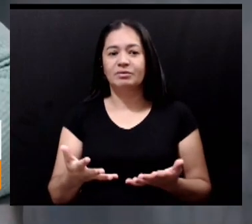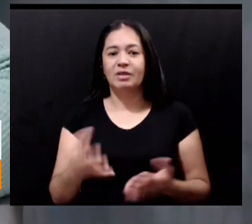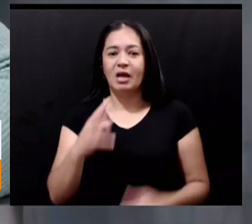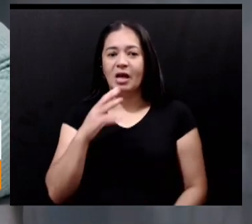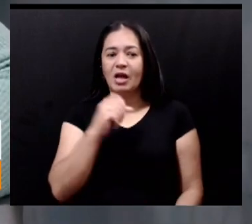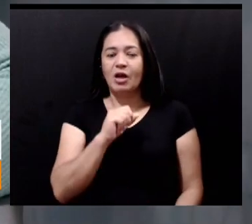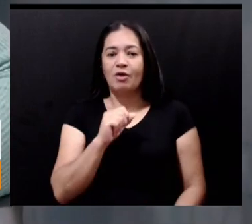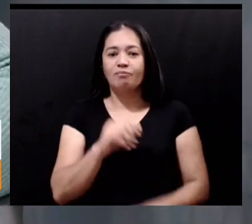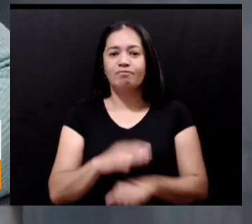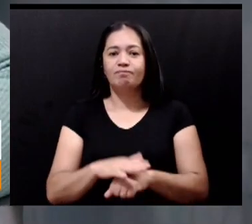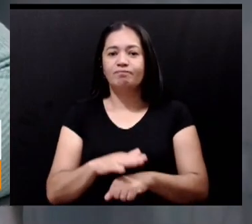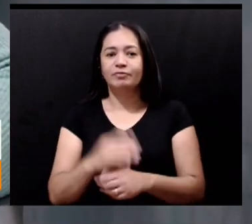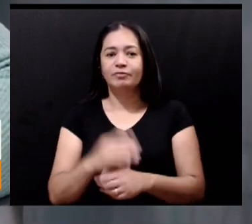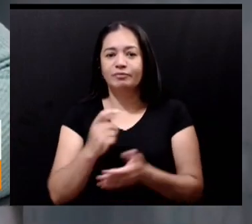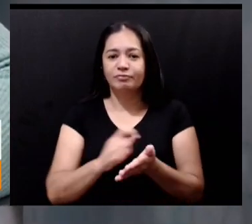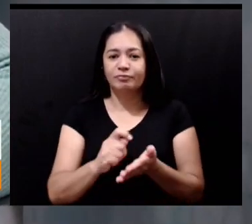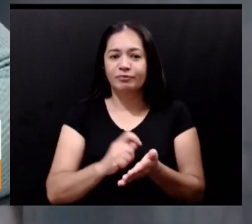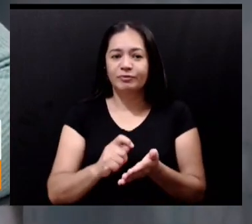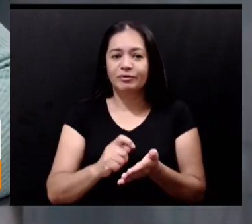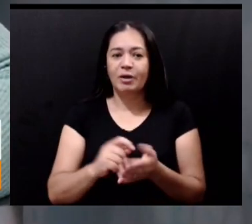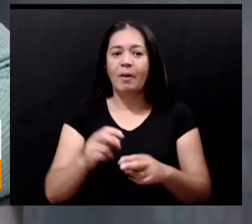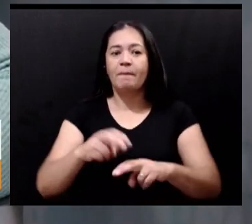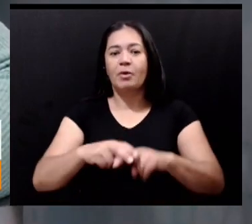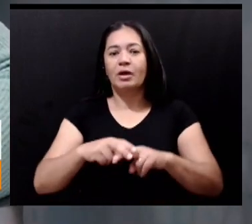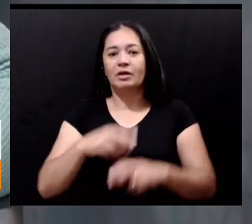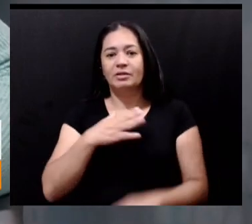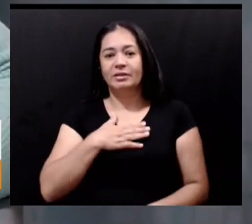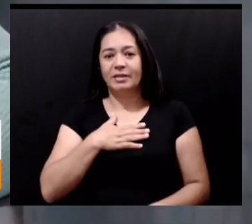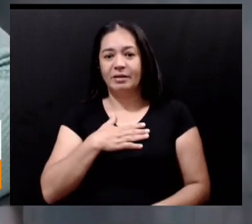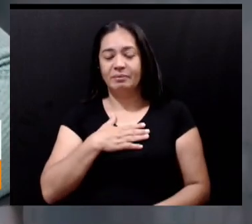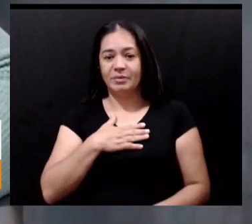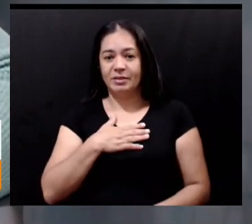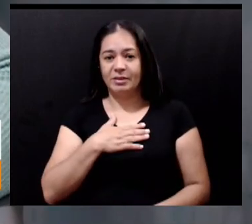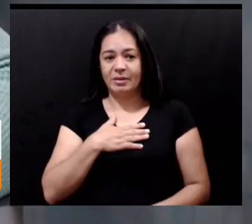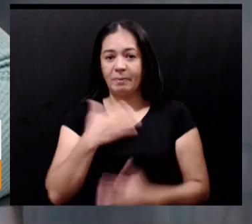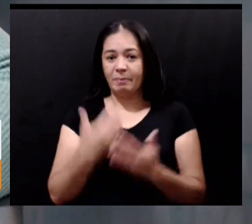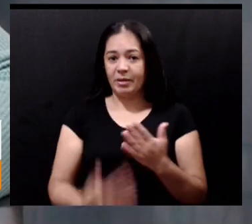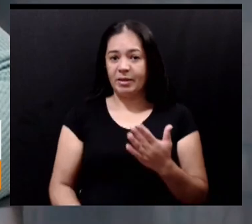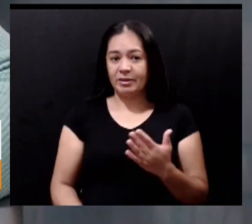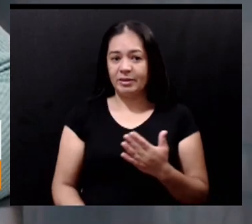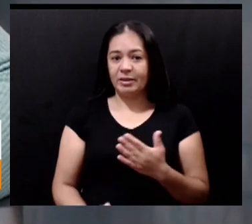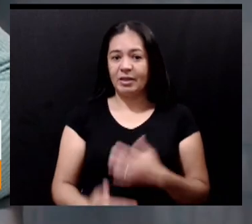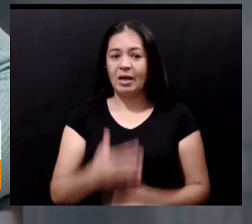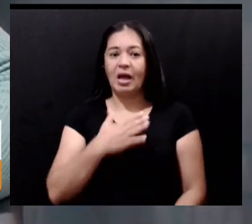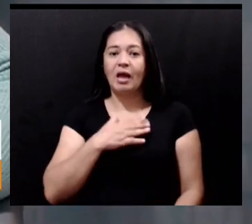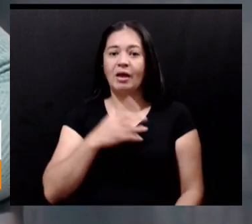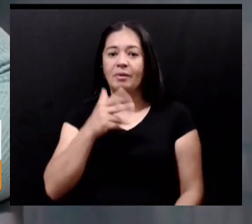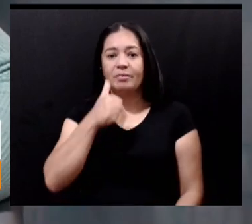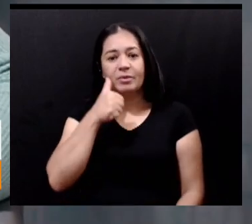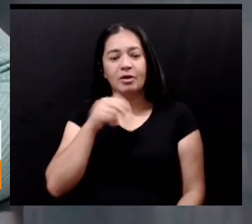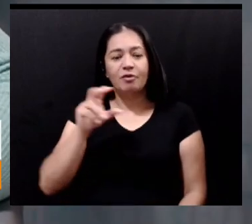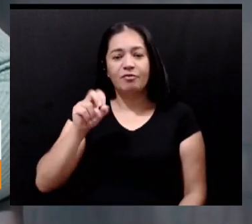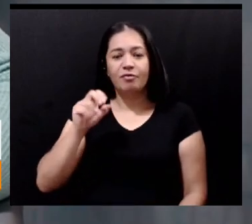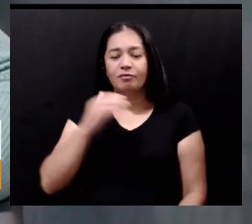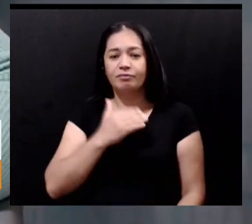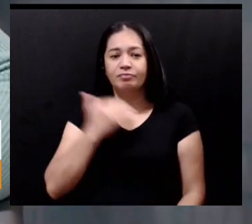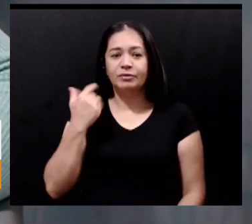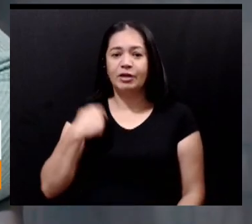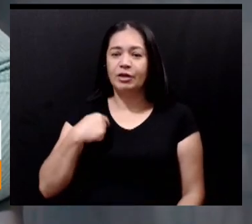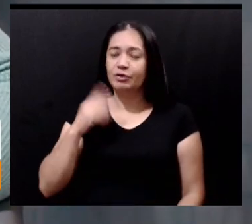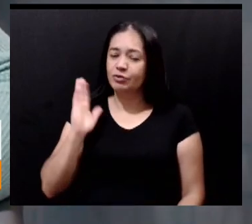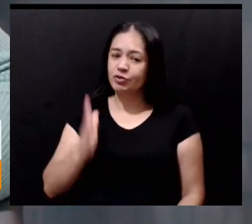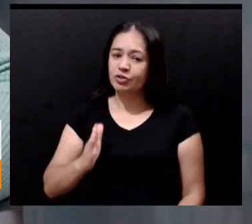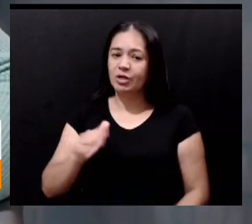partir da minha perda, de uma perda vivida pela minha avó. Mas antes disso acontecer, eu já atuo com luto, né, há